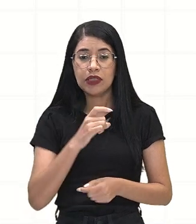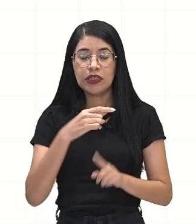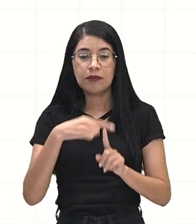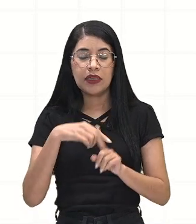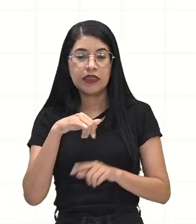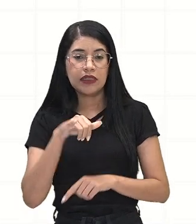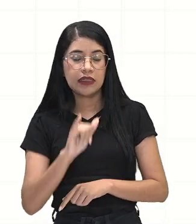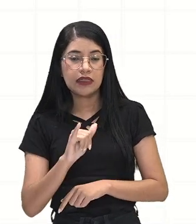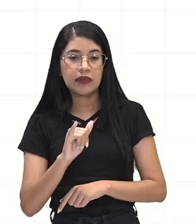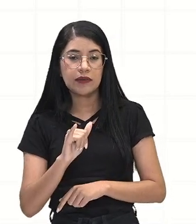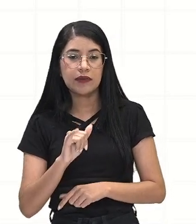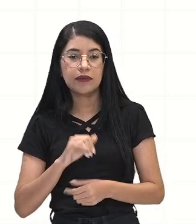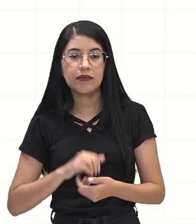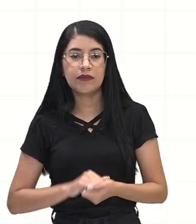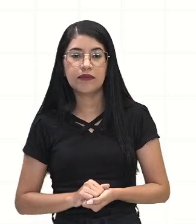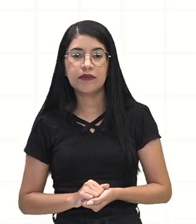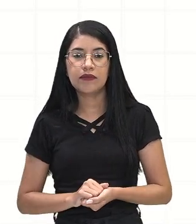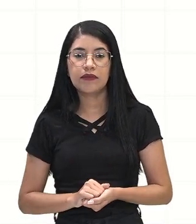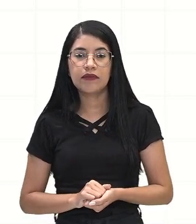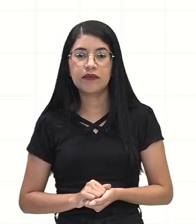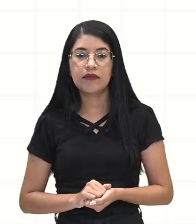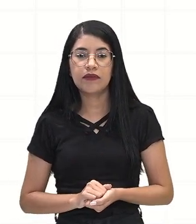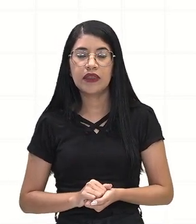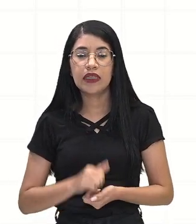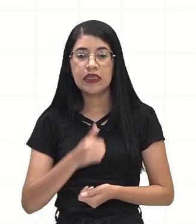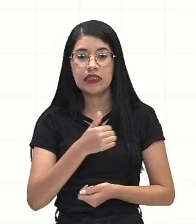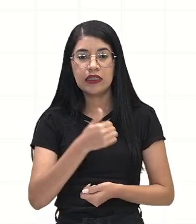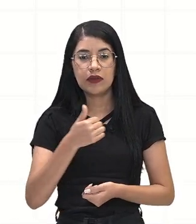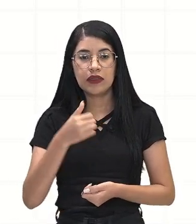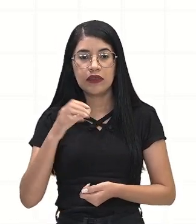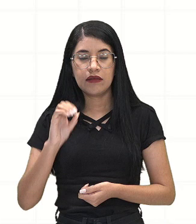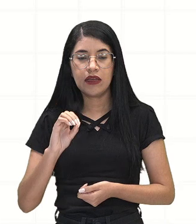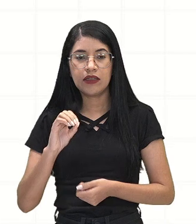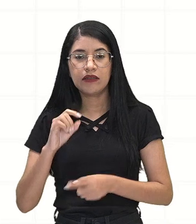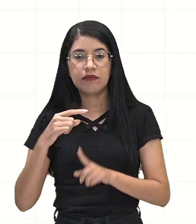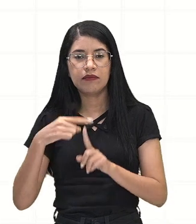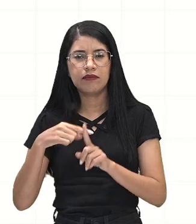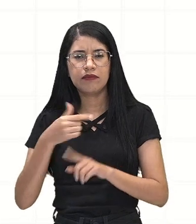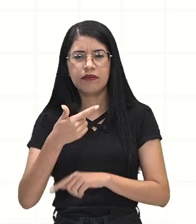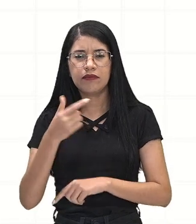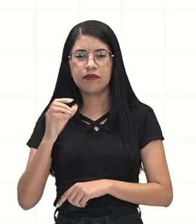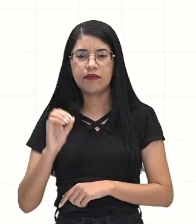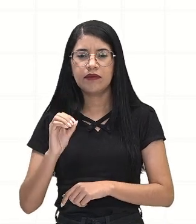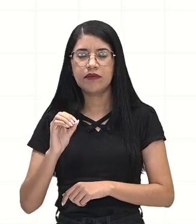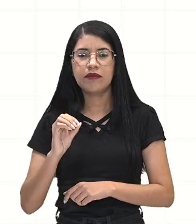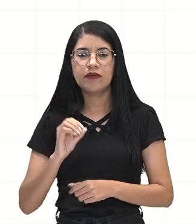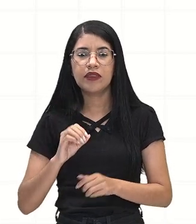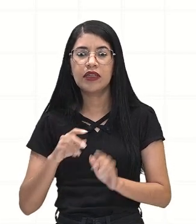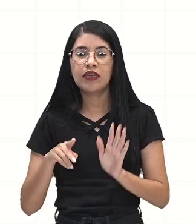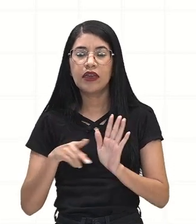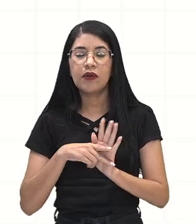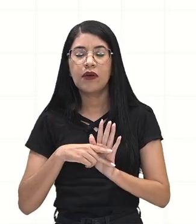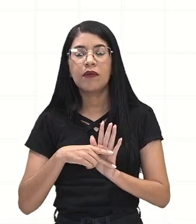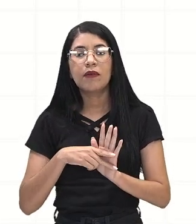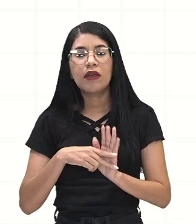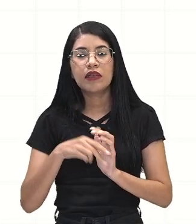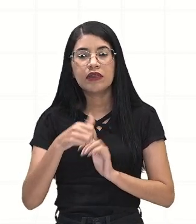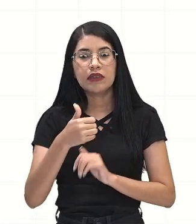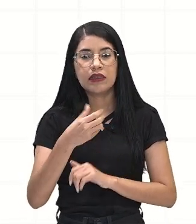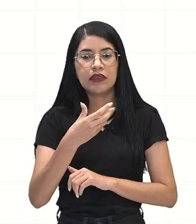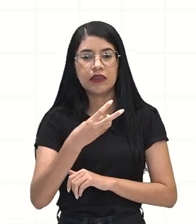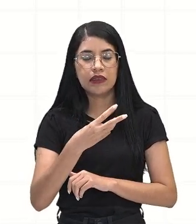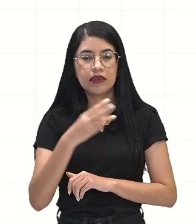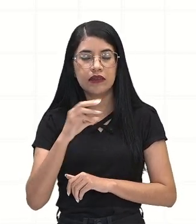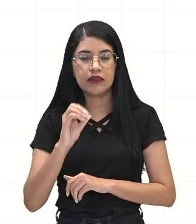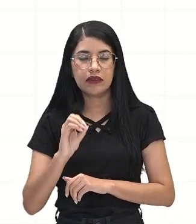igual a 110 mais 20, que vai dar o valor de